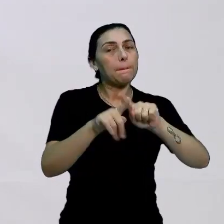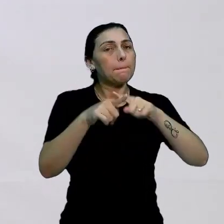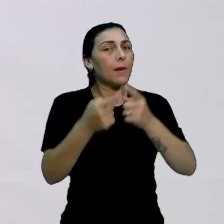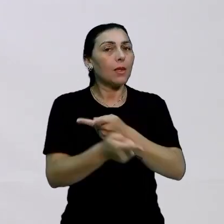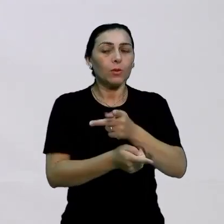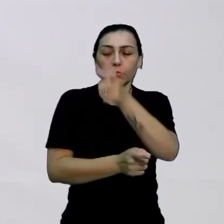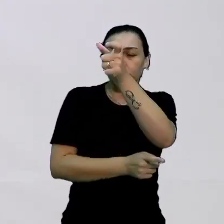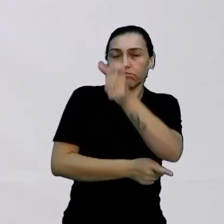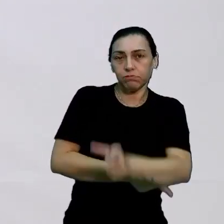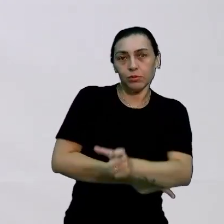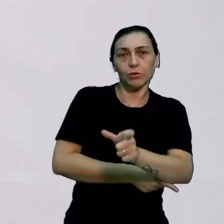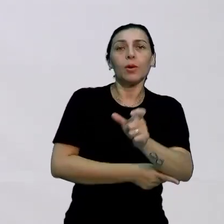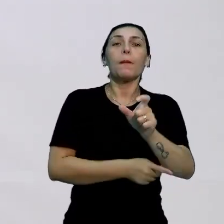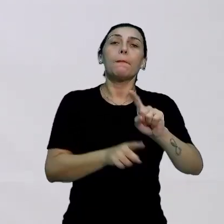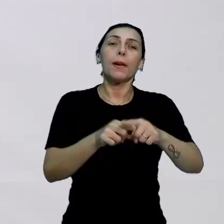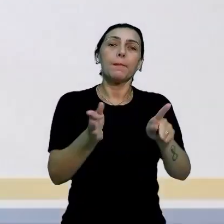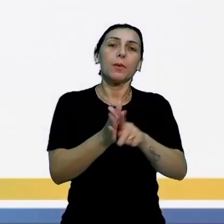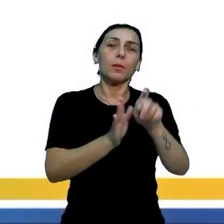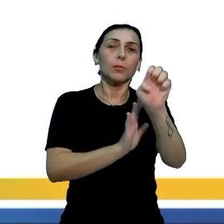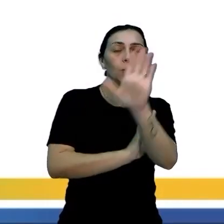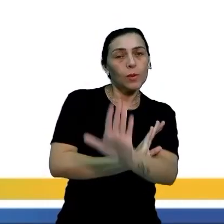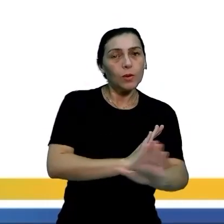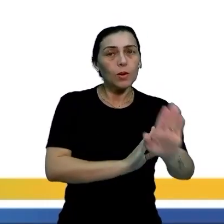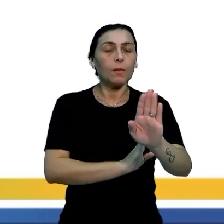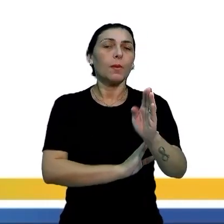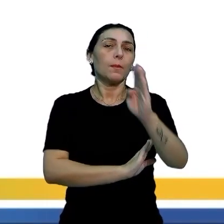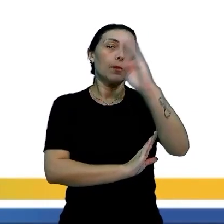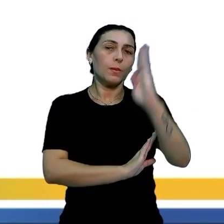para o público europeu, não para o brasileiro.